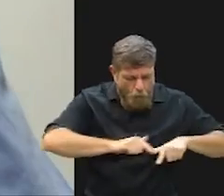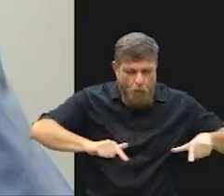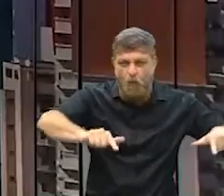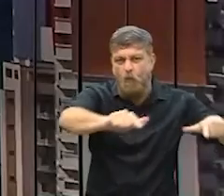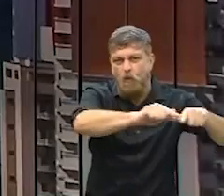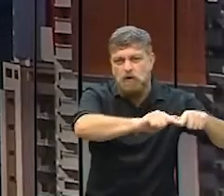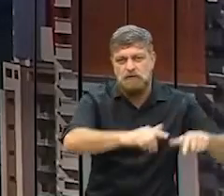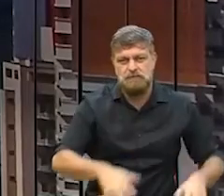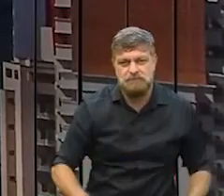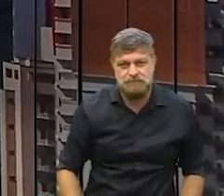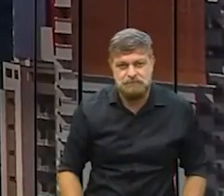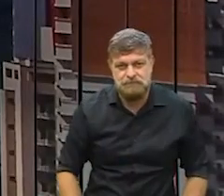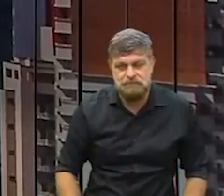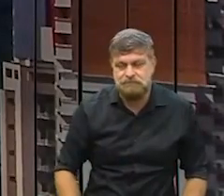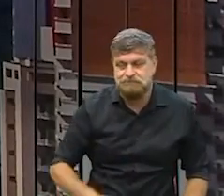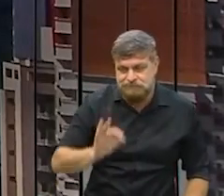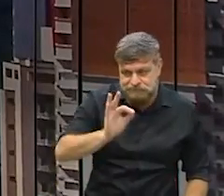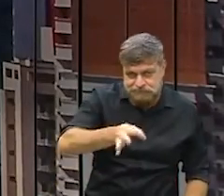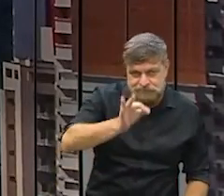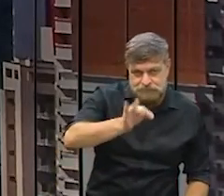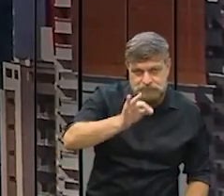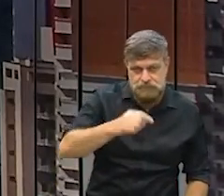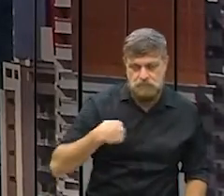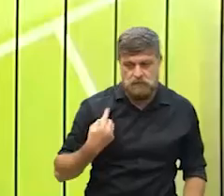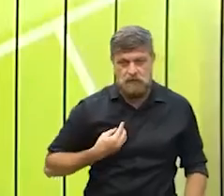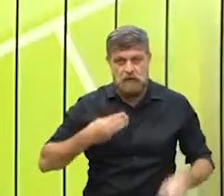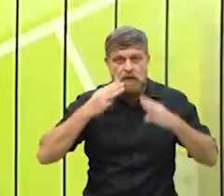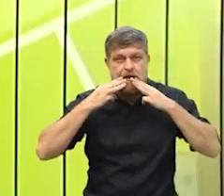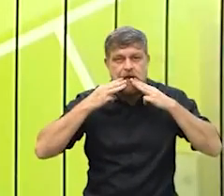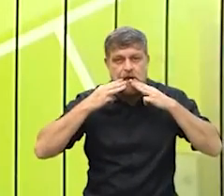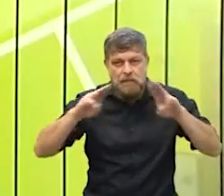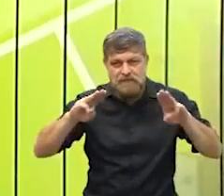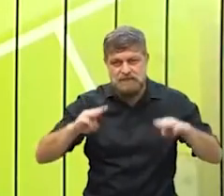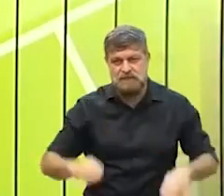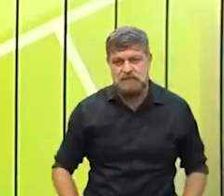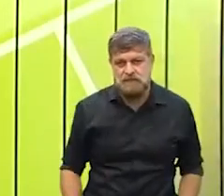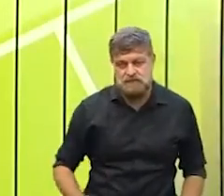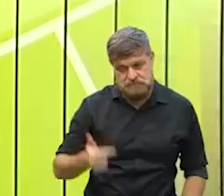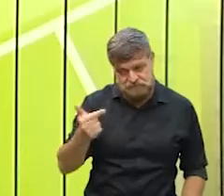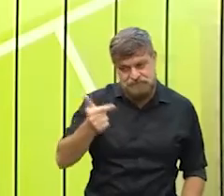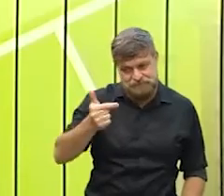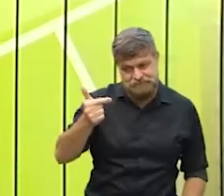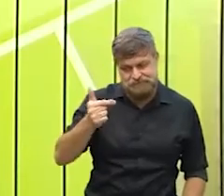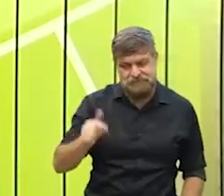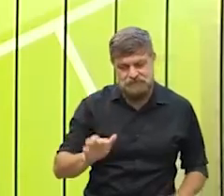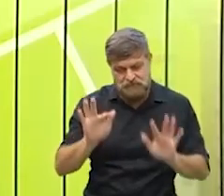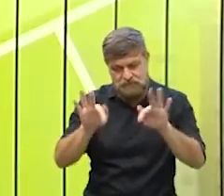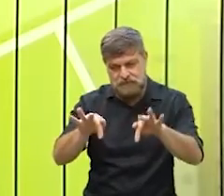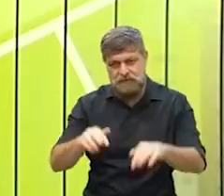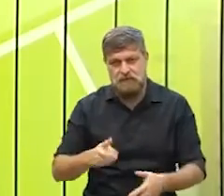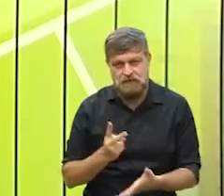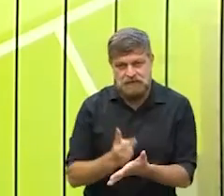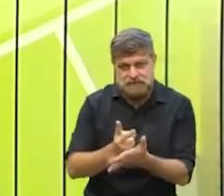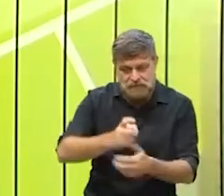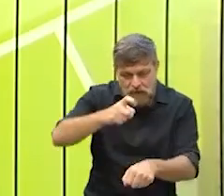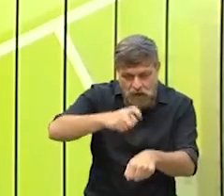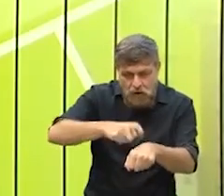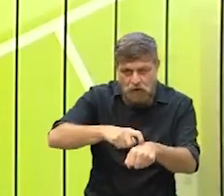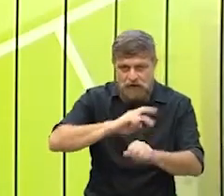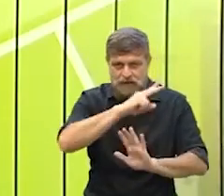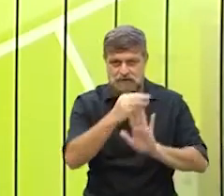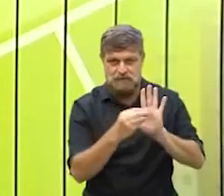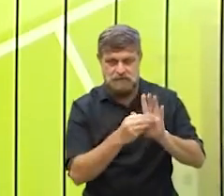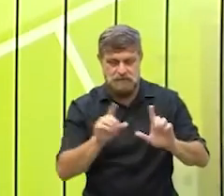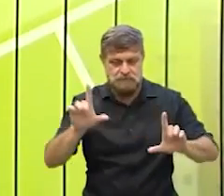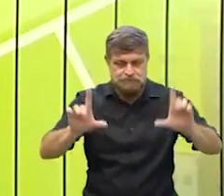né? Com certeza, e essa é a mensagem, a segunda mensagem final, na verdade, né, Paulo? É sempre um momento aqui, o Giro Ambiental,